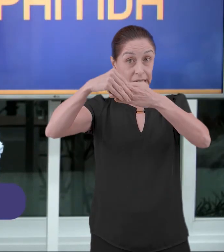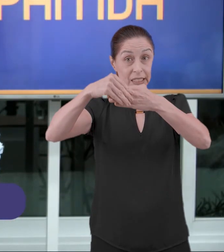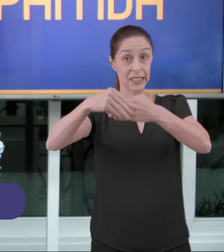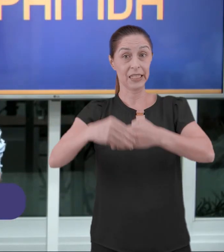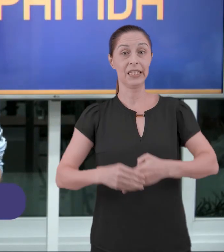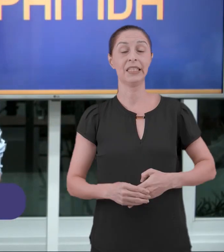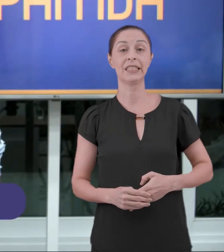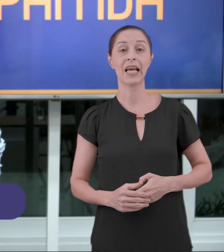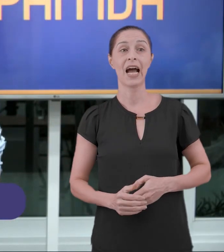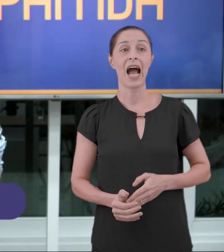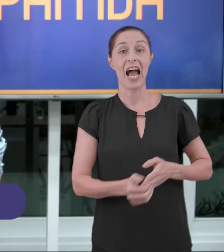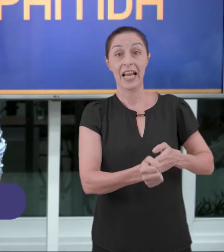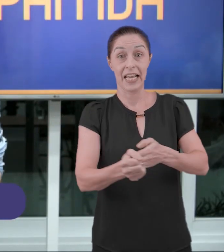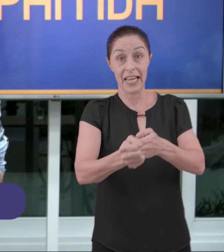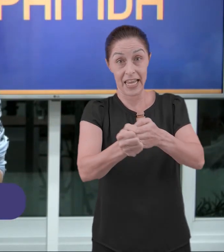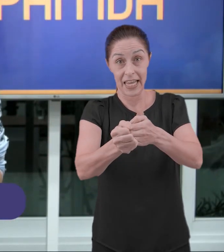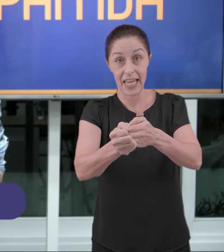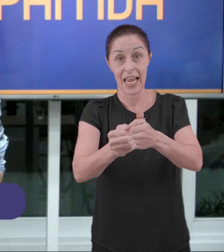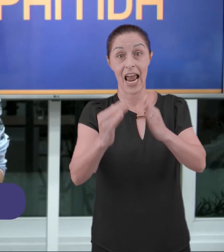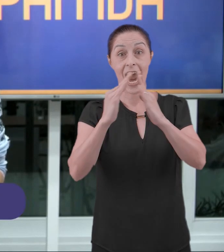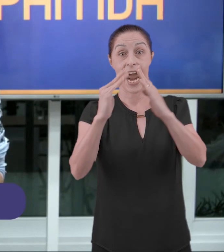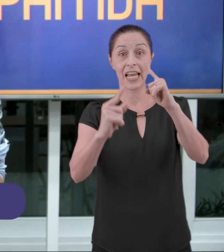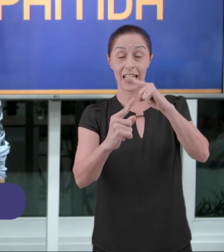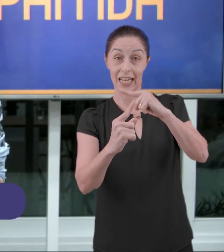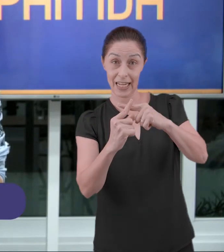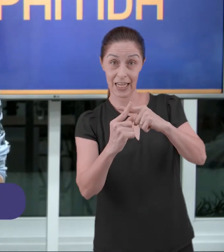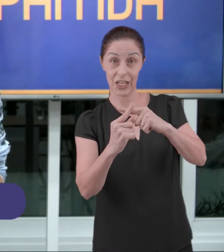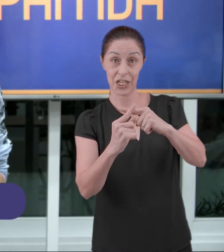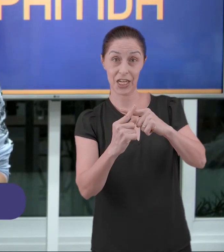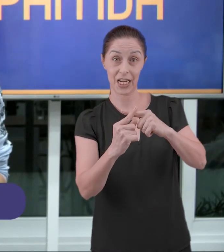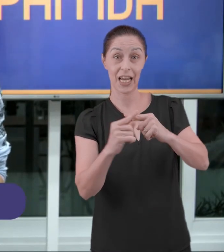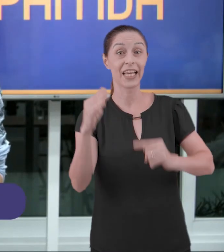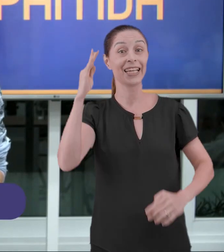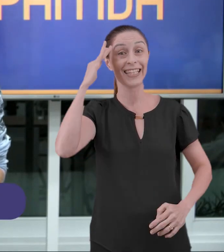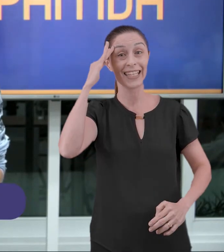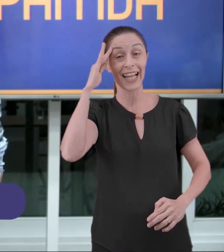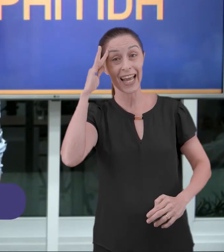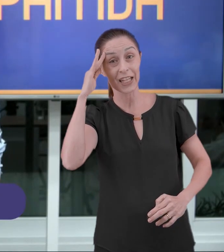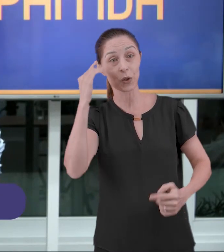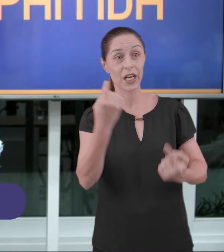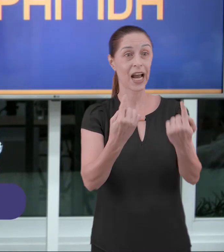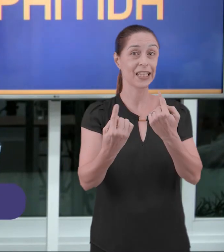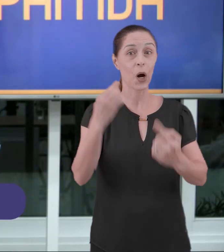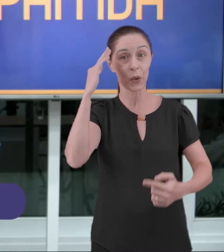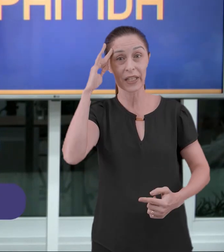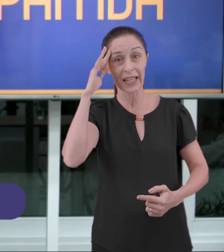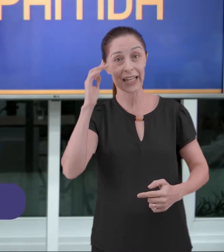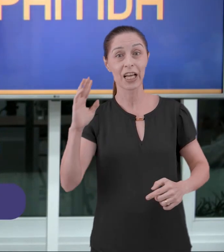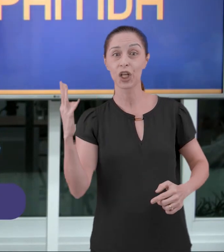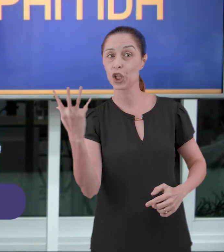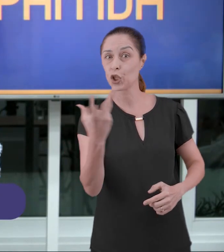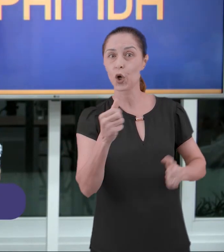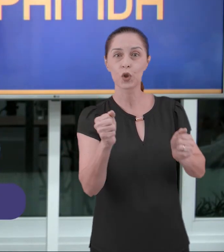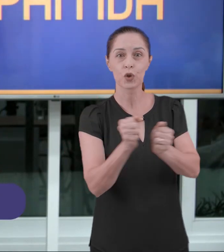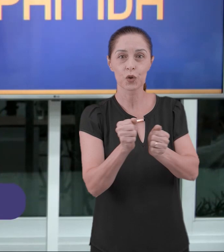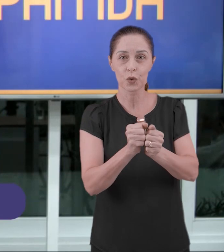né, porque muitas igrejas, ao recepcionarem pessoas, né, com